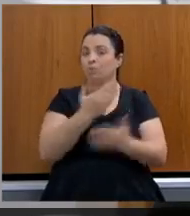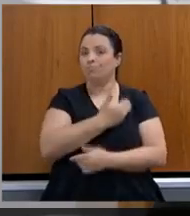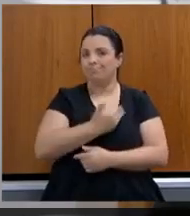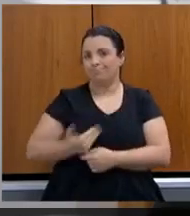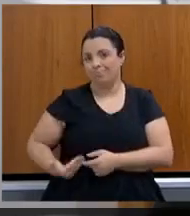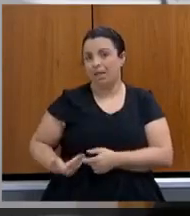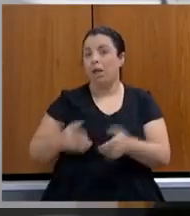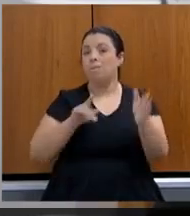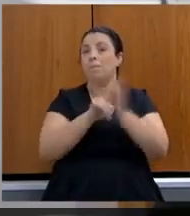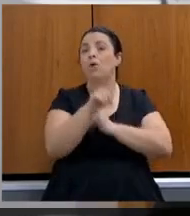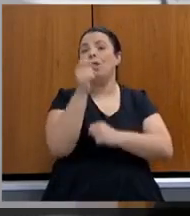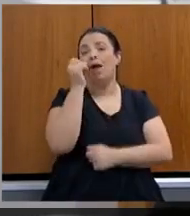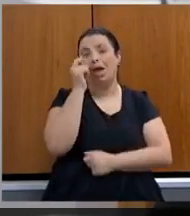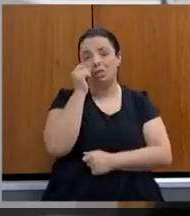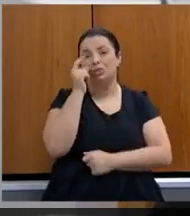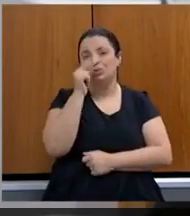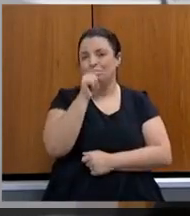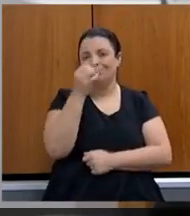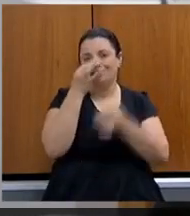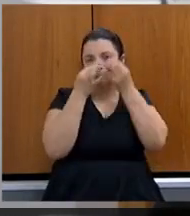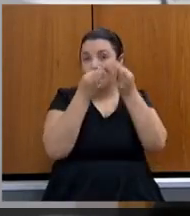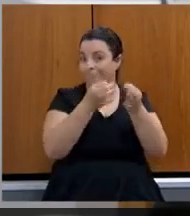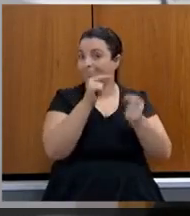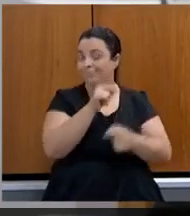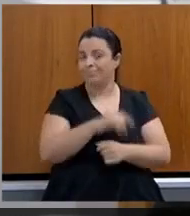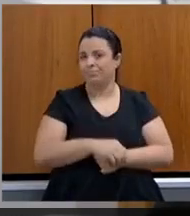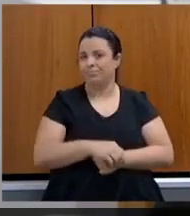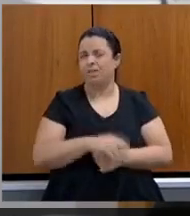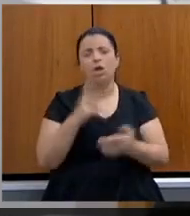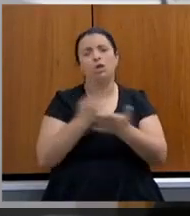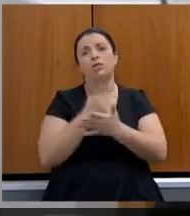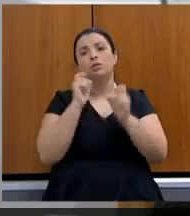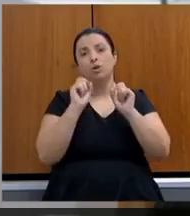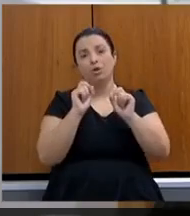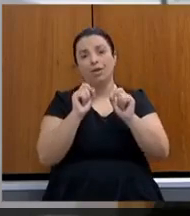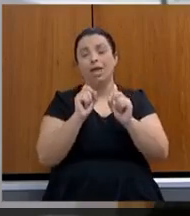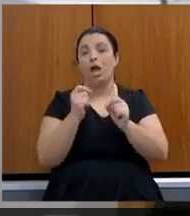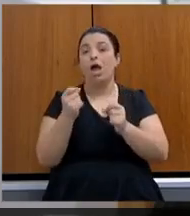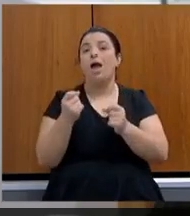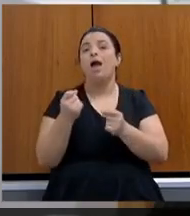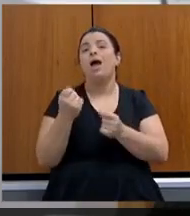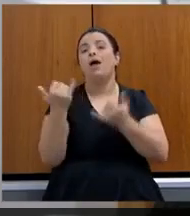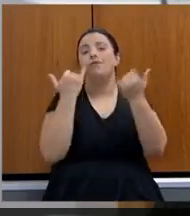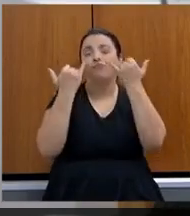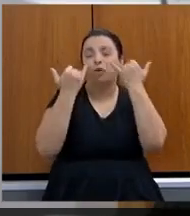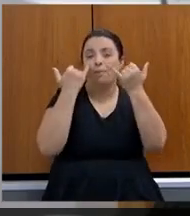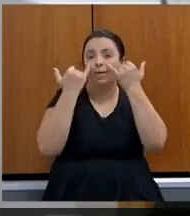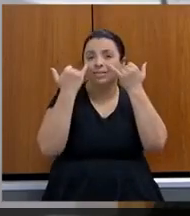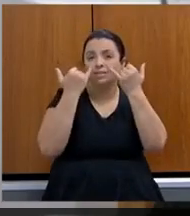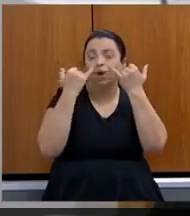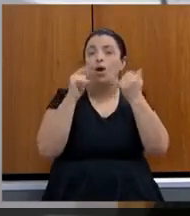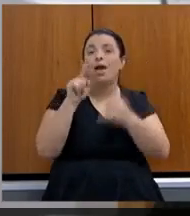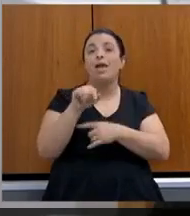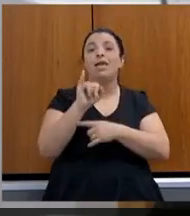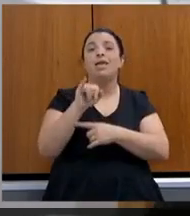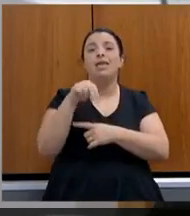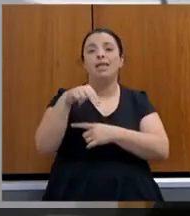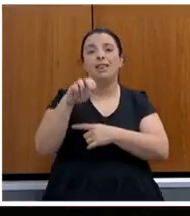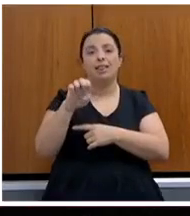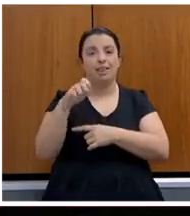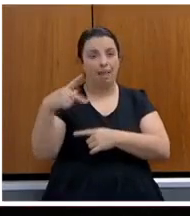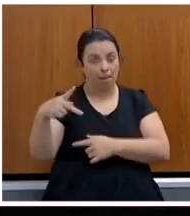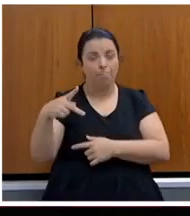o time azul que aconteceu a fonte de dados é um microdados do censo escolar da Educação Básica do INEP